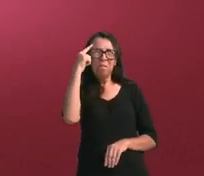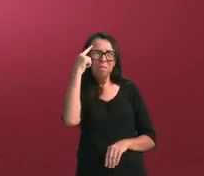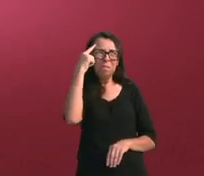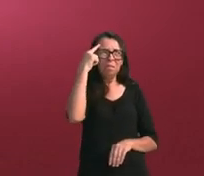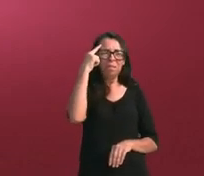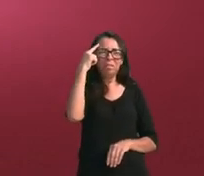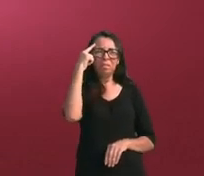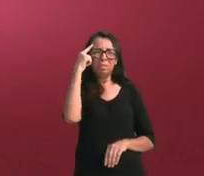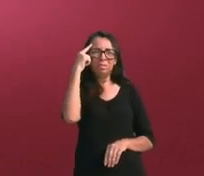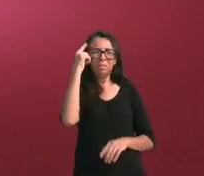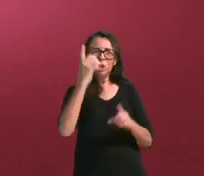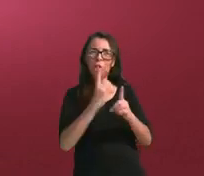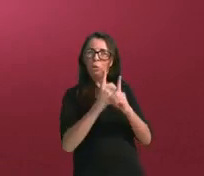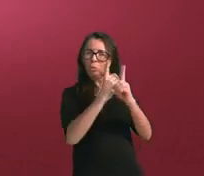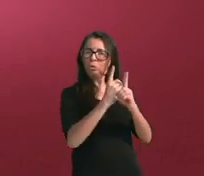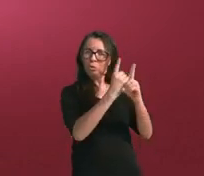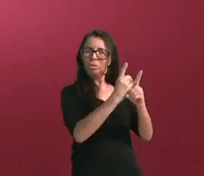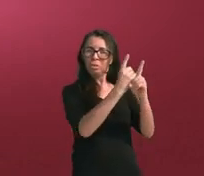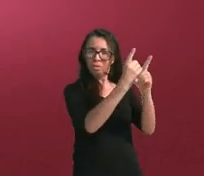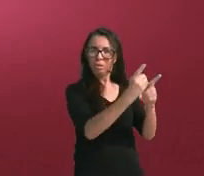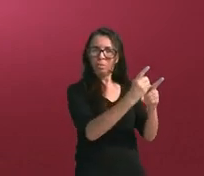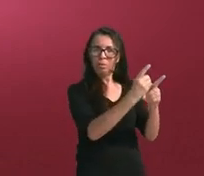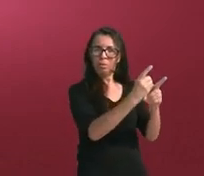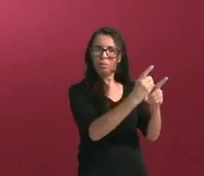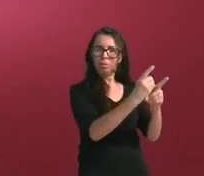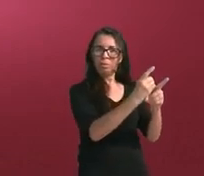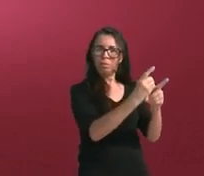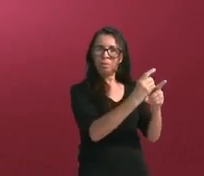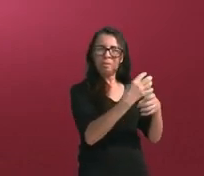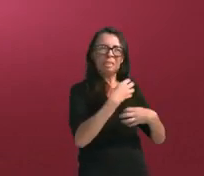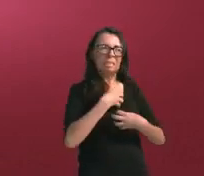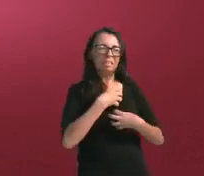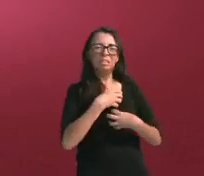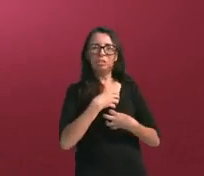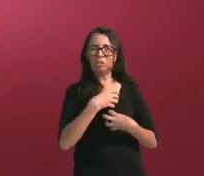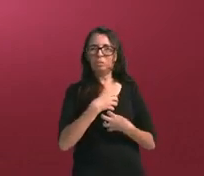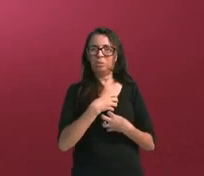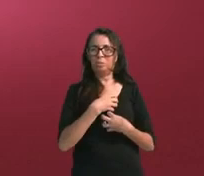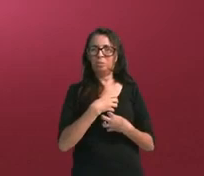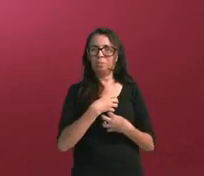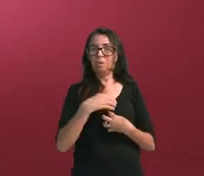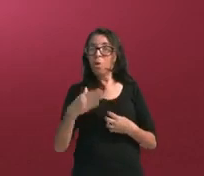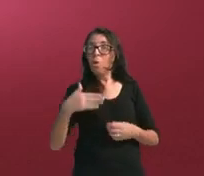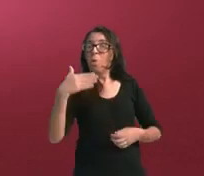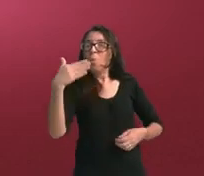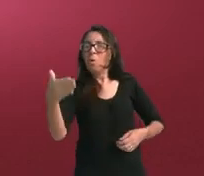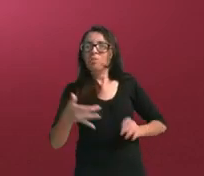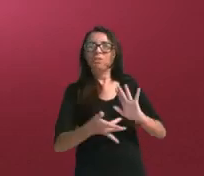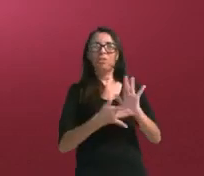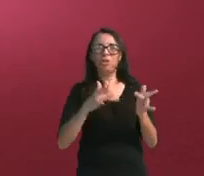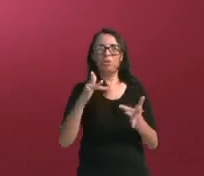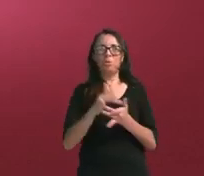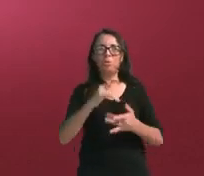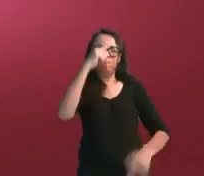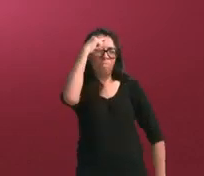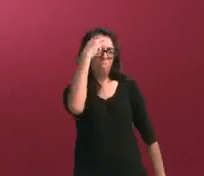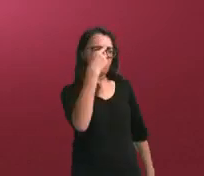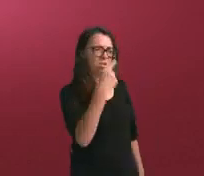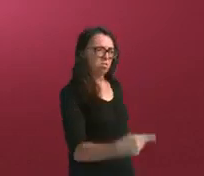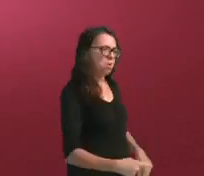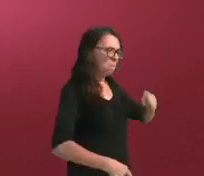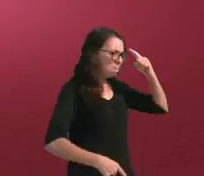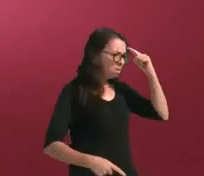tiveram? Verso de número 17. Está escrito aqui, ó. Então regressaram